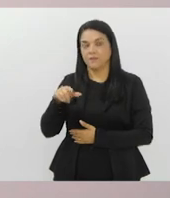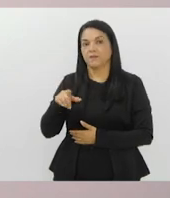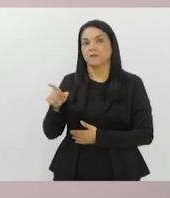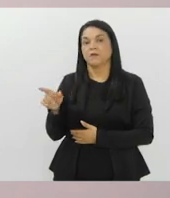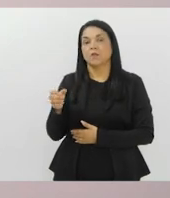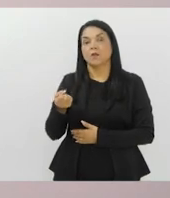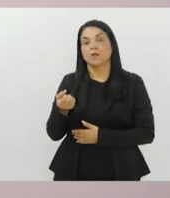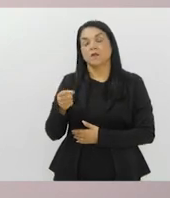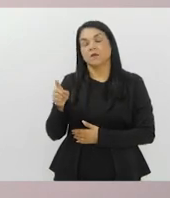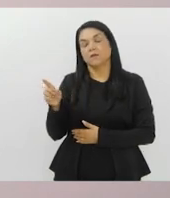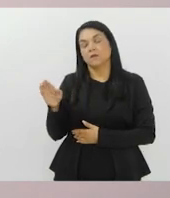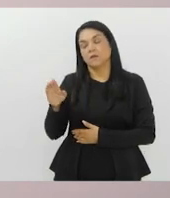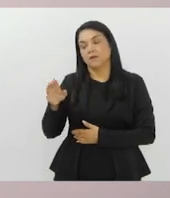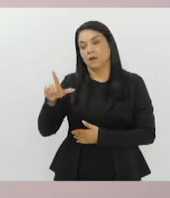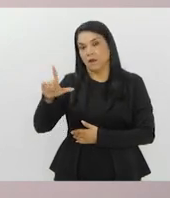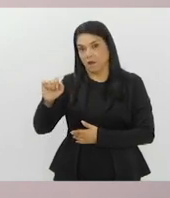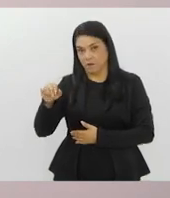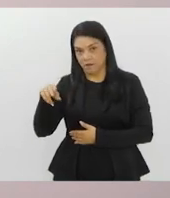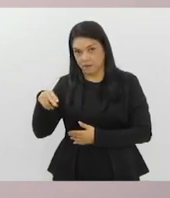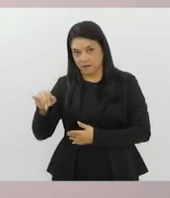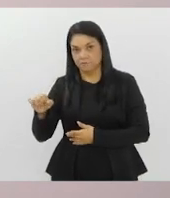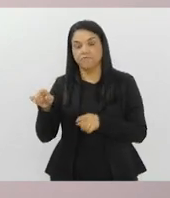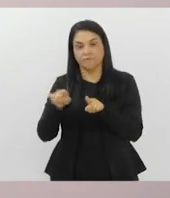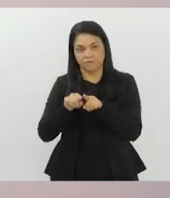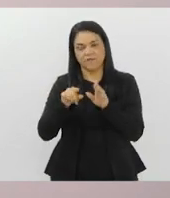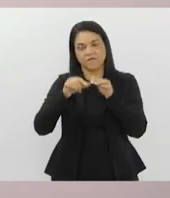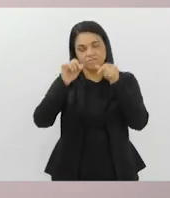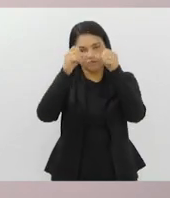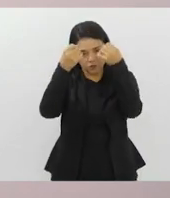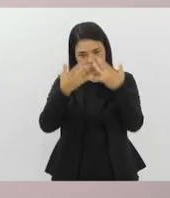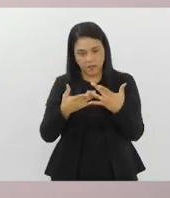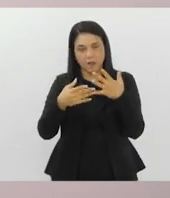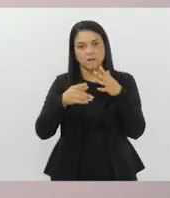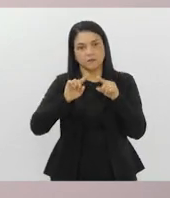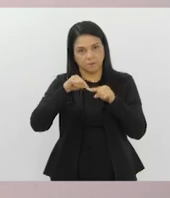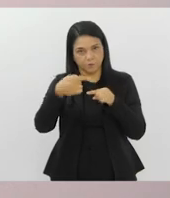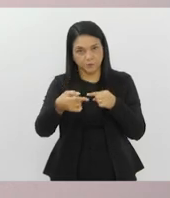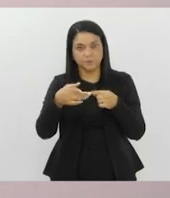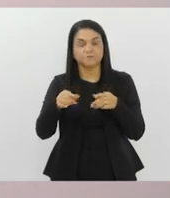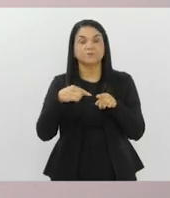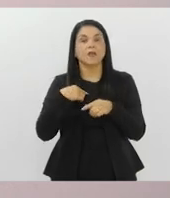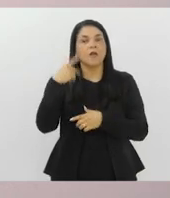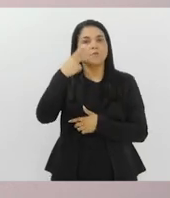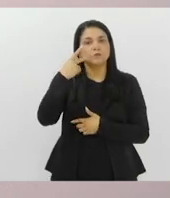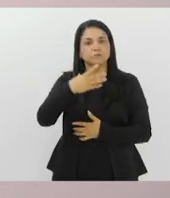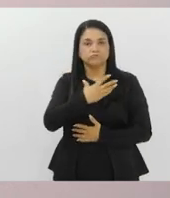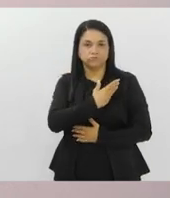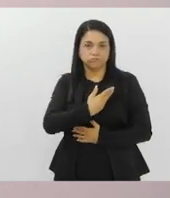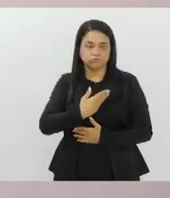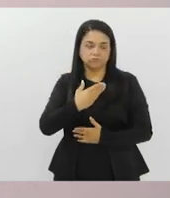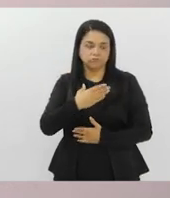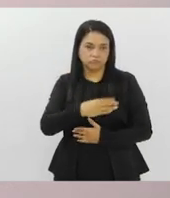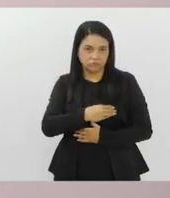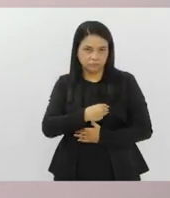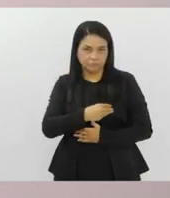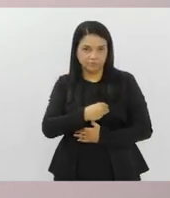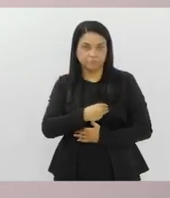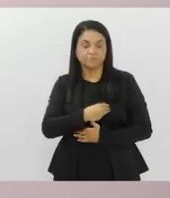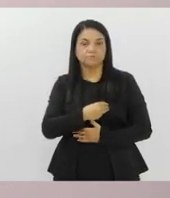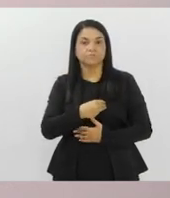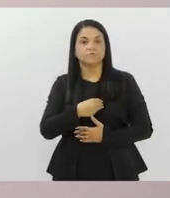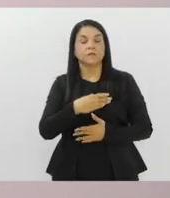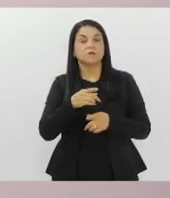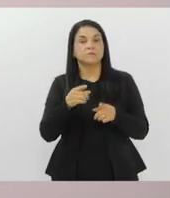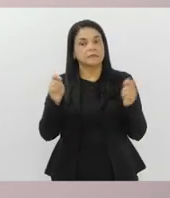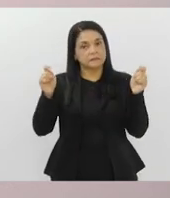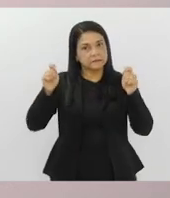fazer alguma reflexão e uma certa provocação. Nossa política de aleitamento materno, quando implementada em sua totalidade, ela tem